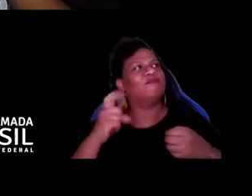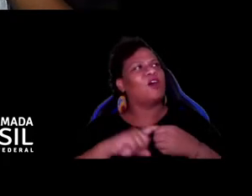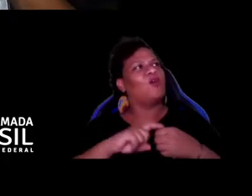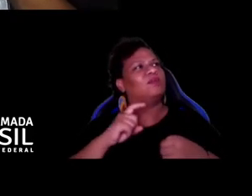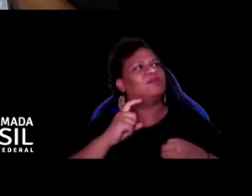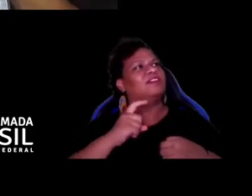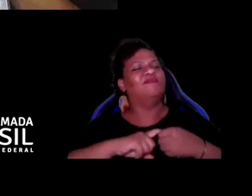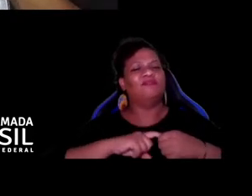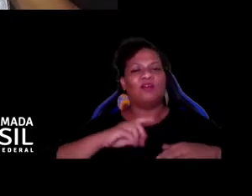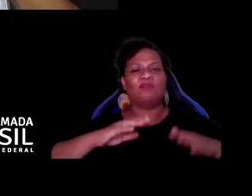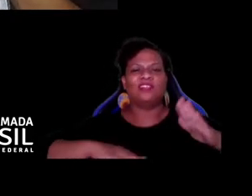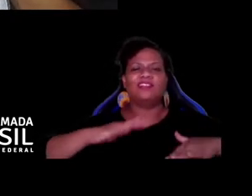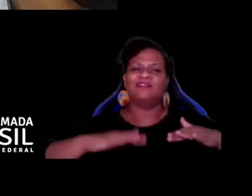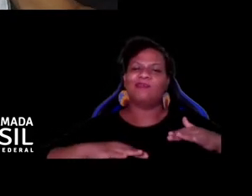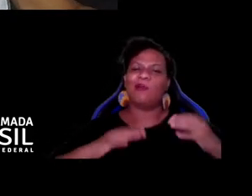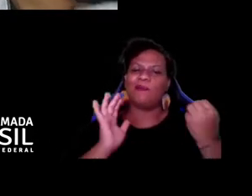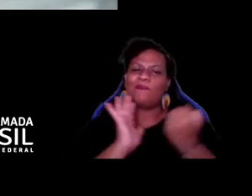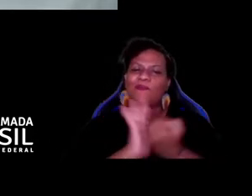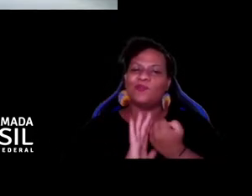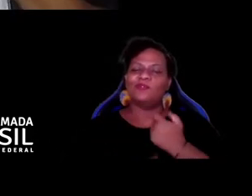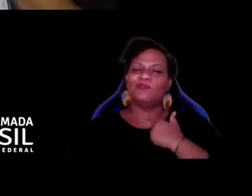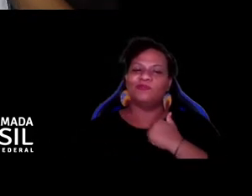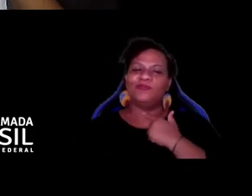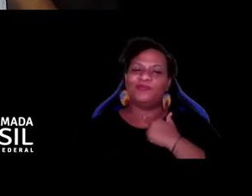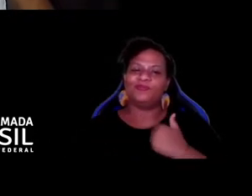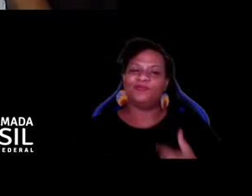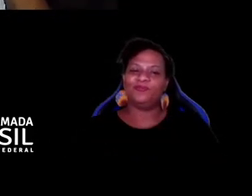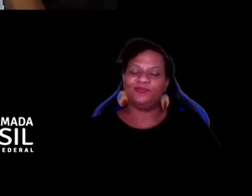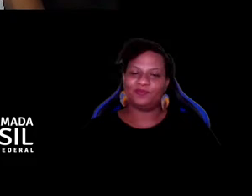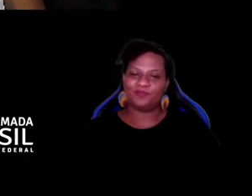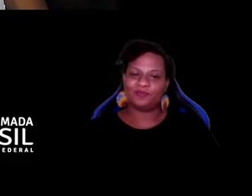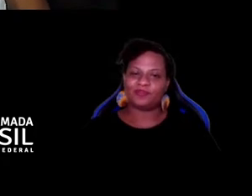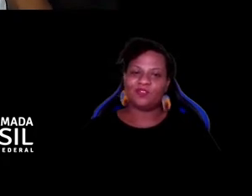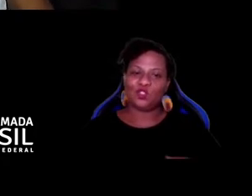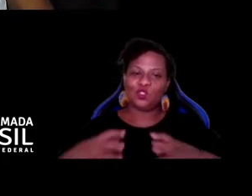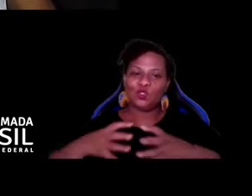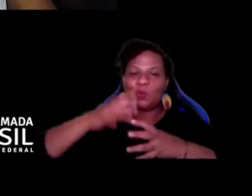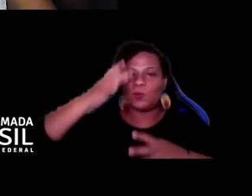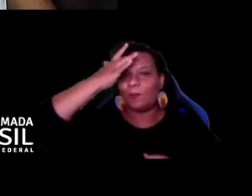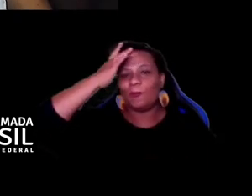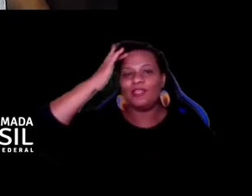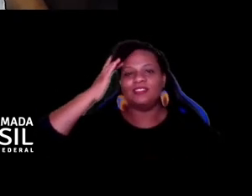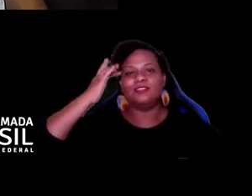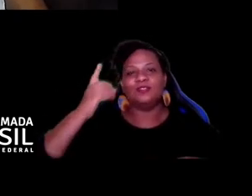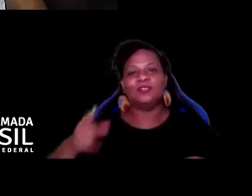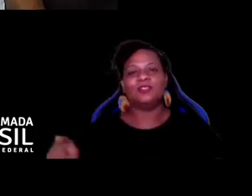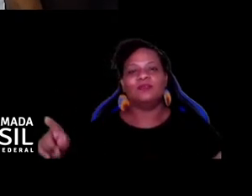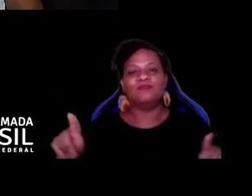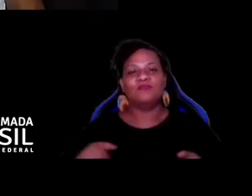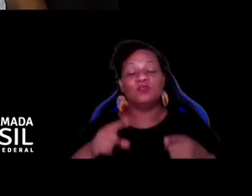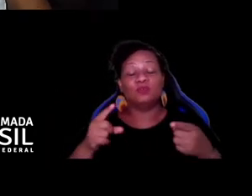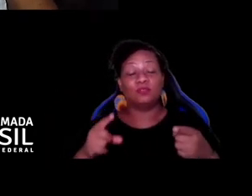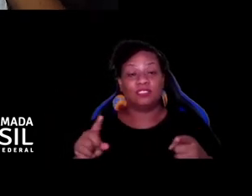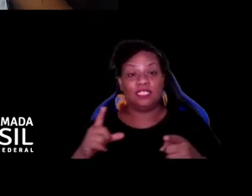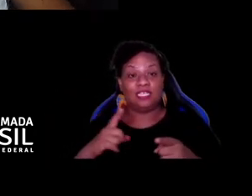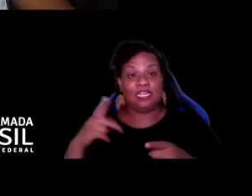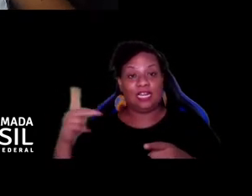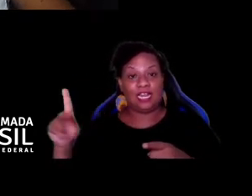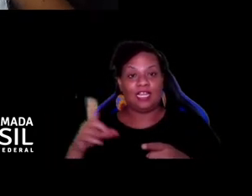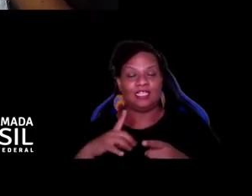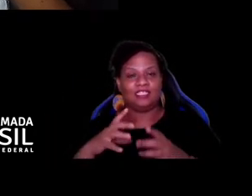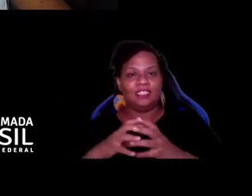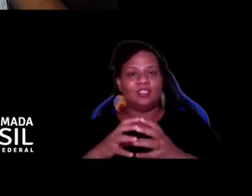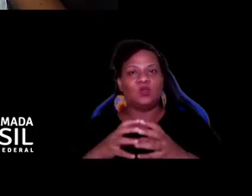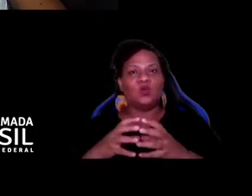né, juntar com o pessoal da música. E aí tinha um grupo, né, Rabo